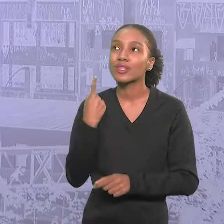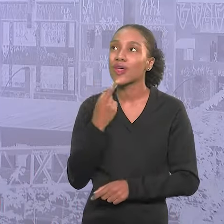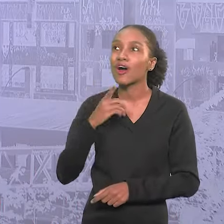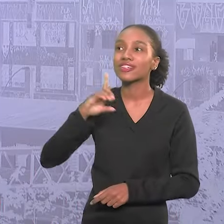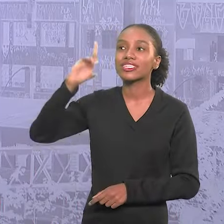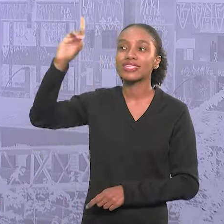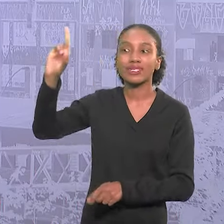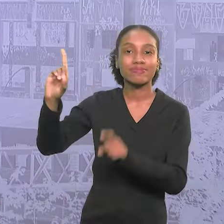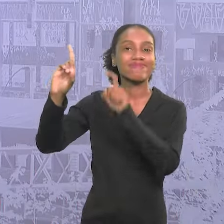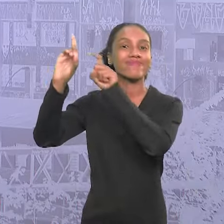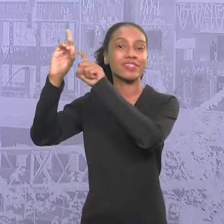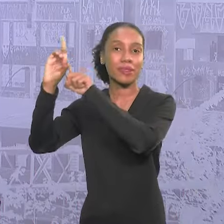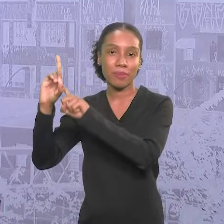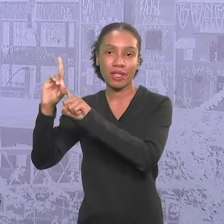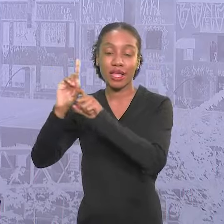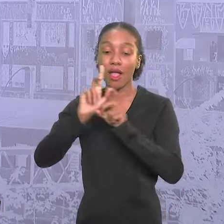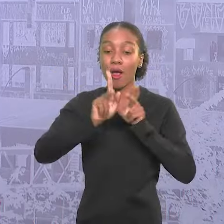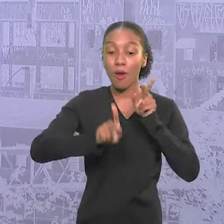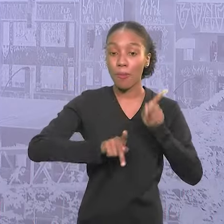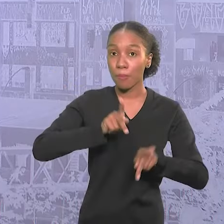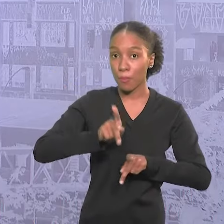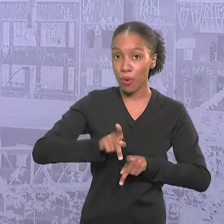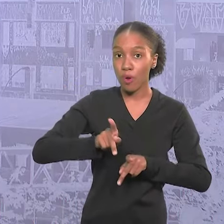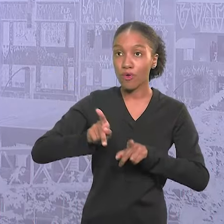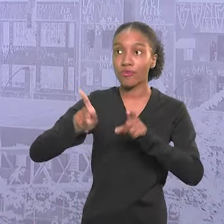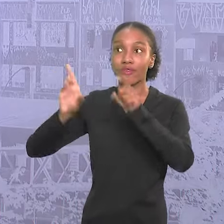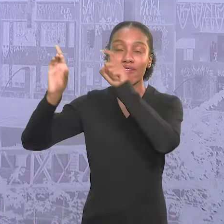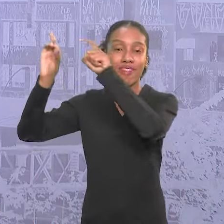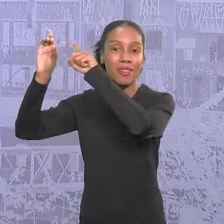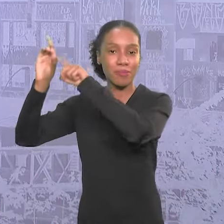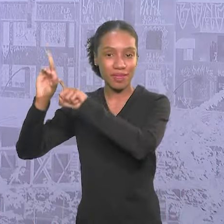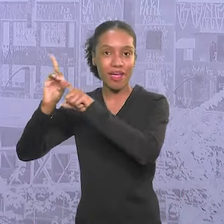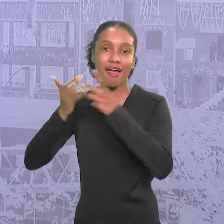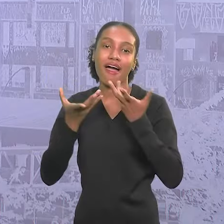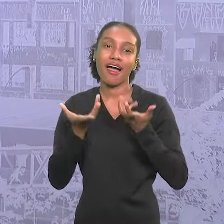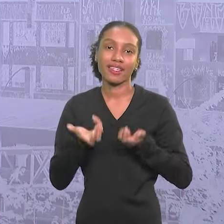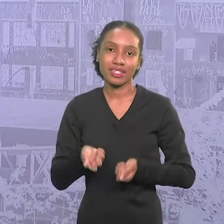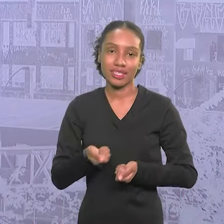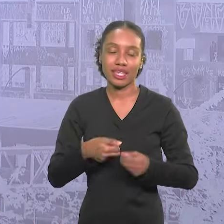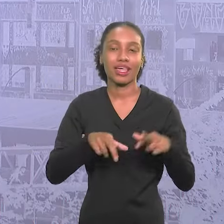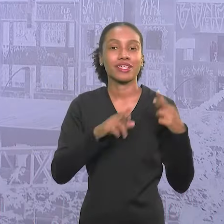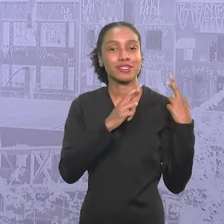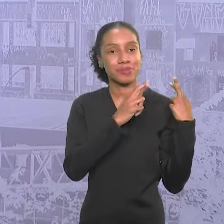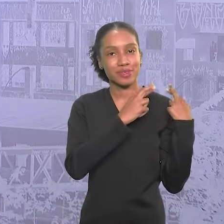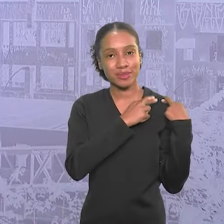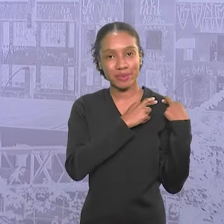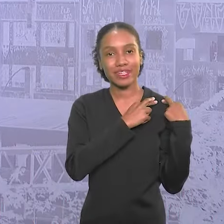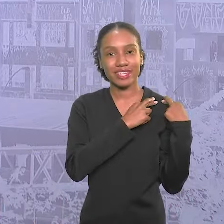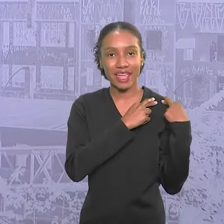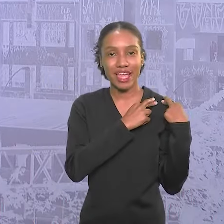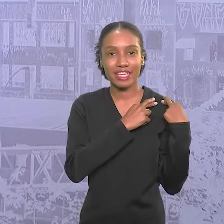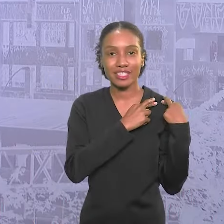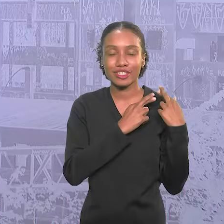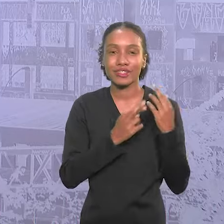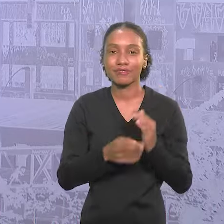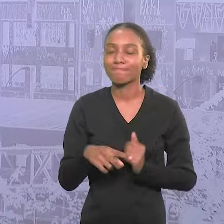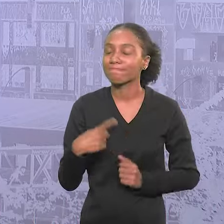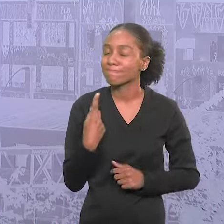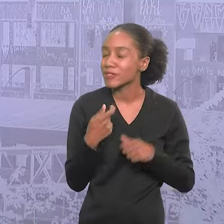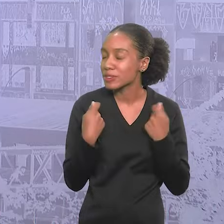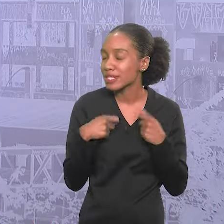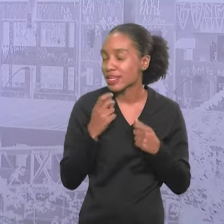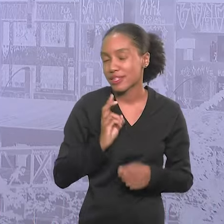Deus e o povo que depende de Deus é um povo que assumir responsabilidades essa virtude é